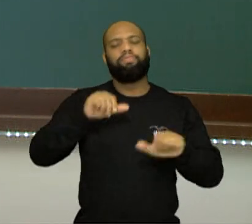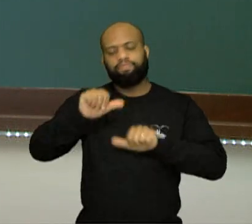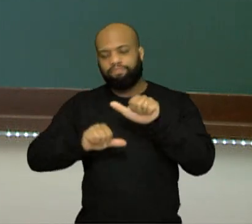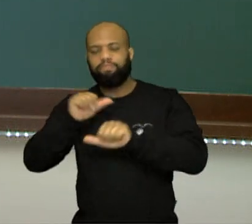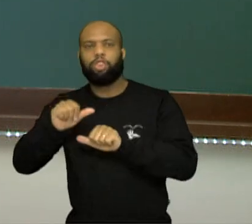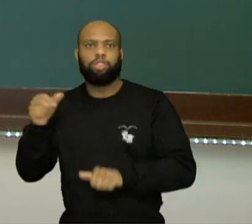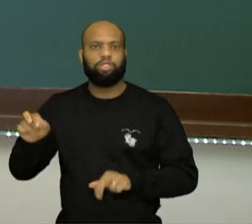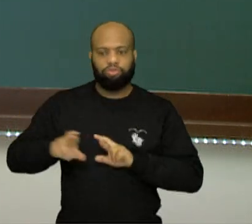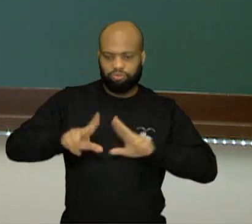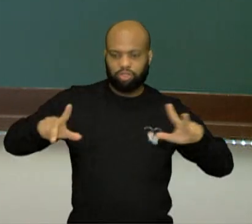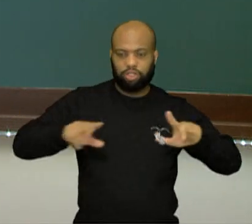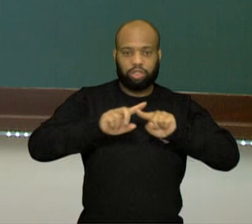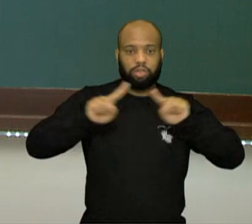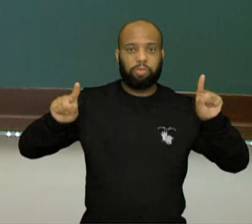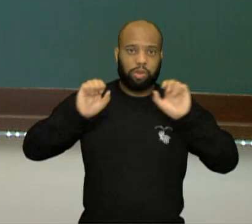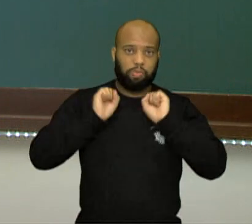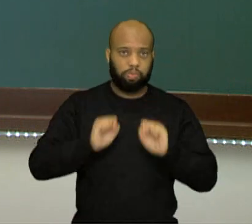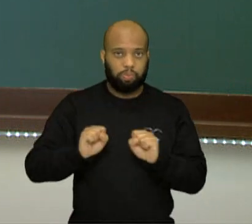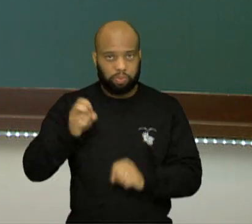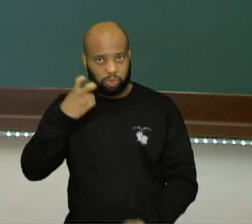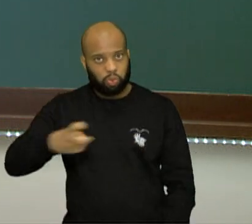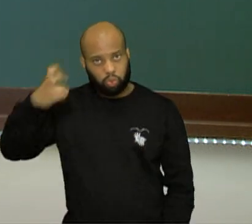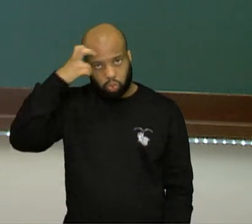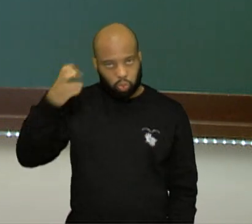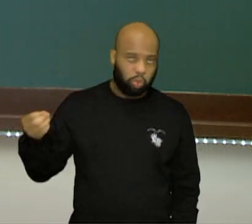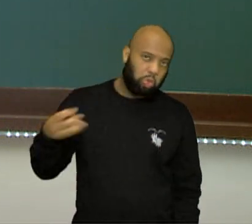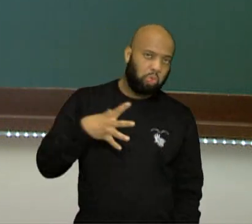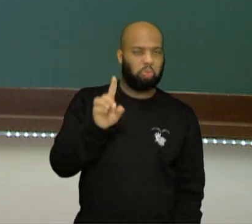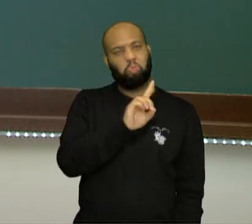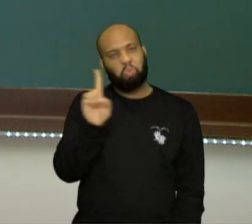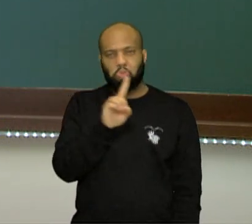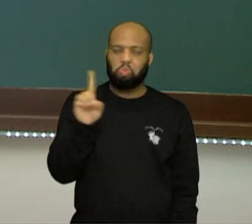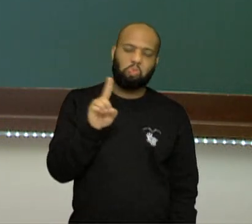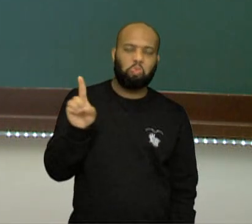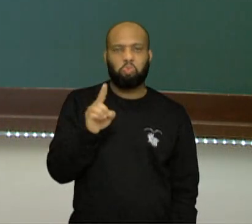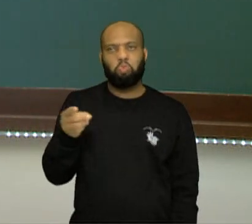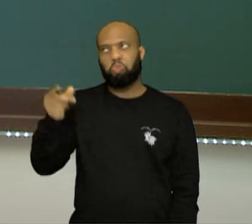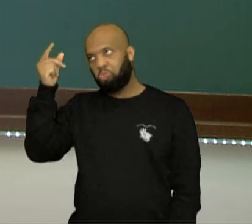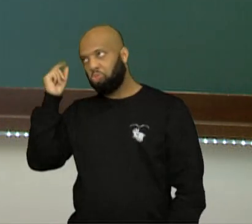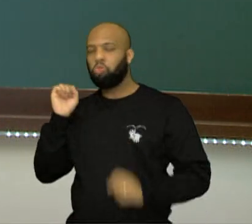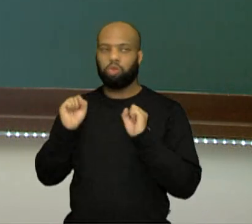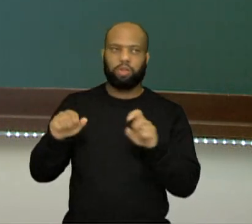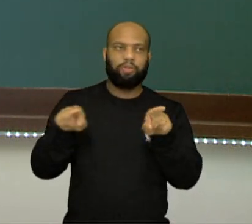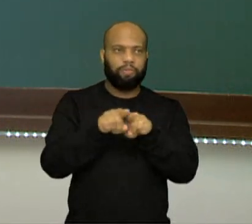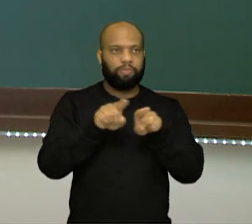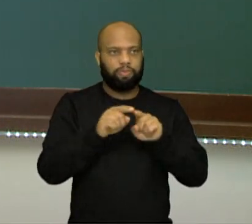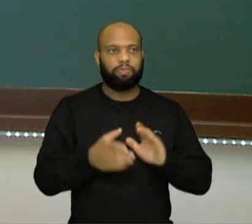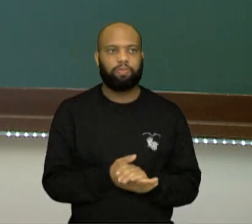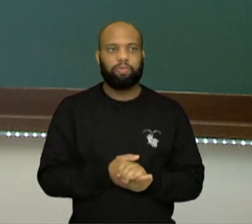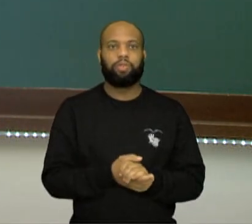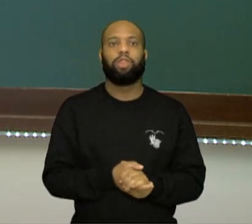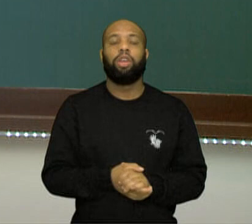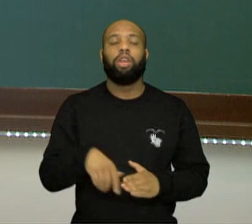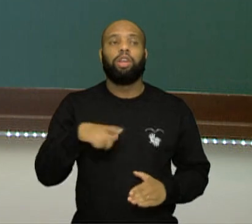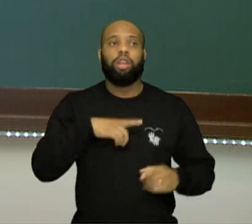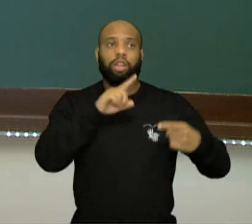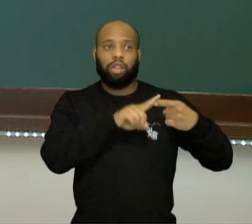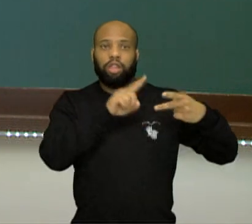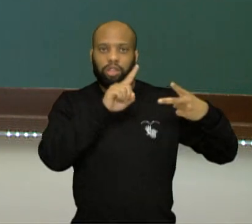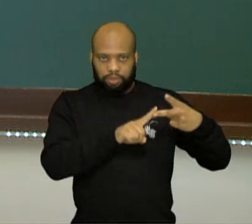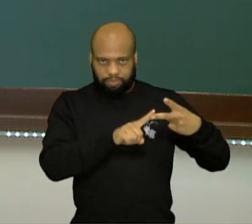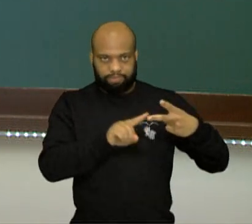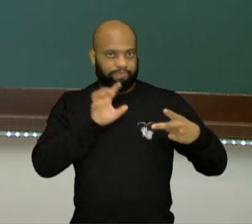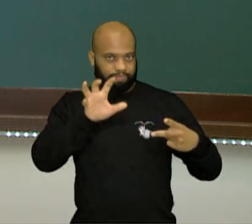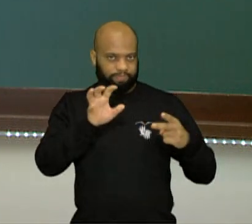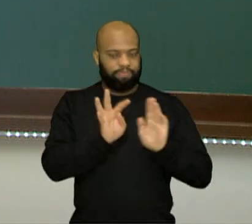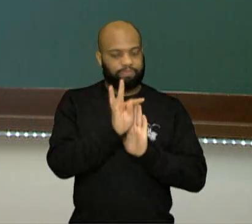bem cultural não tão novo, não tão contemporâneo assim. Nós temos 2 tipos de